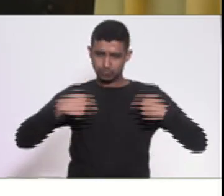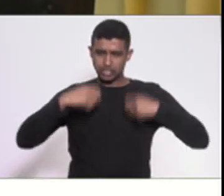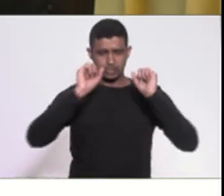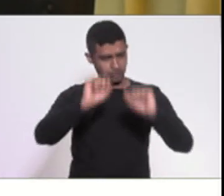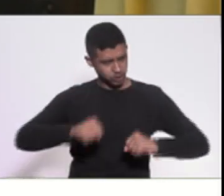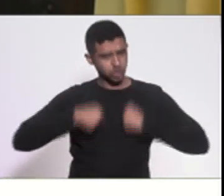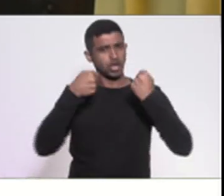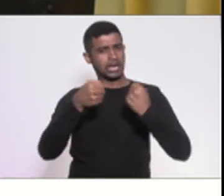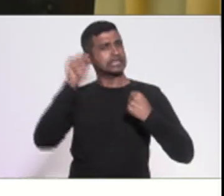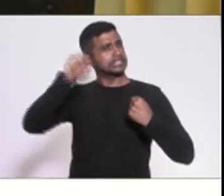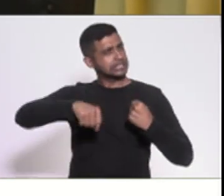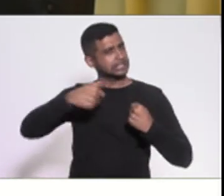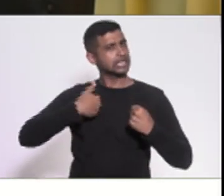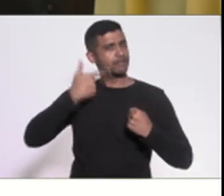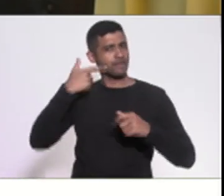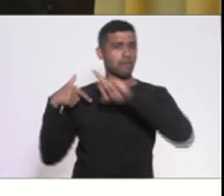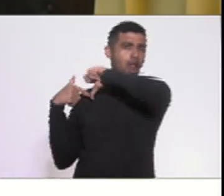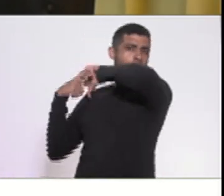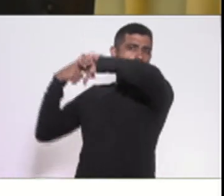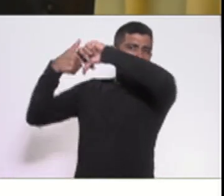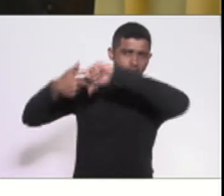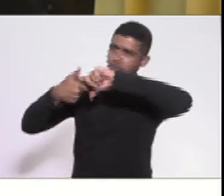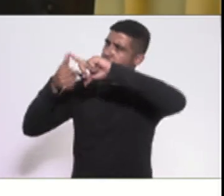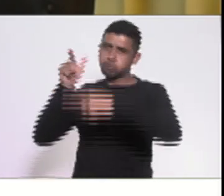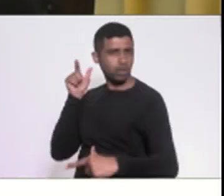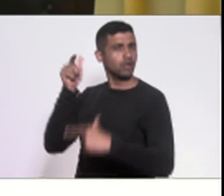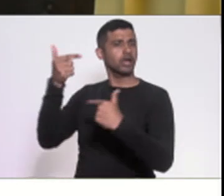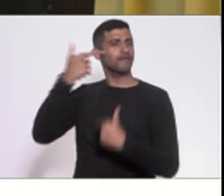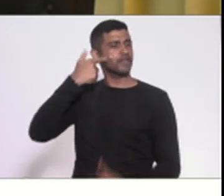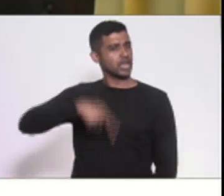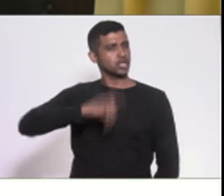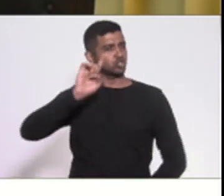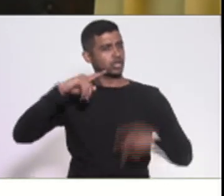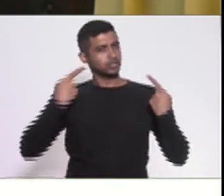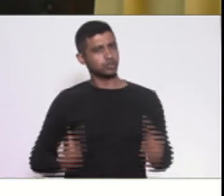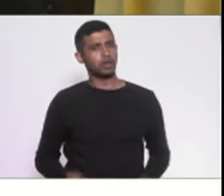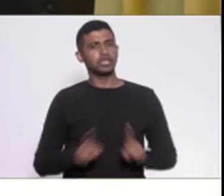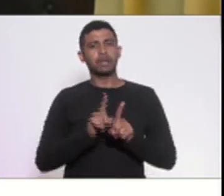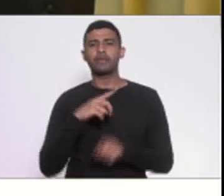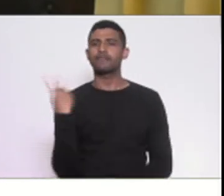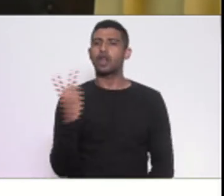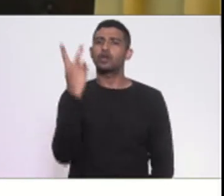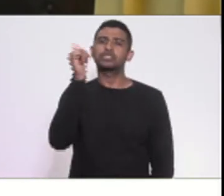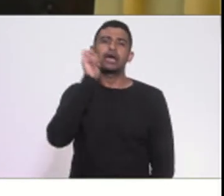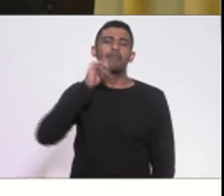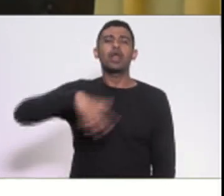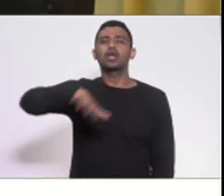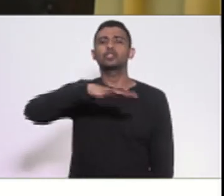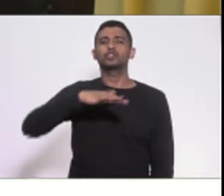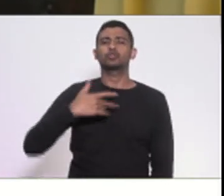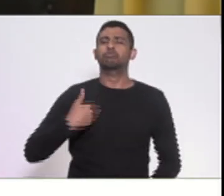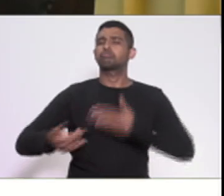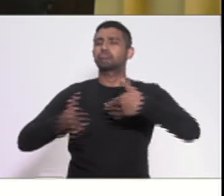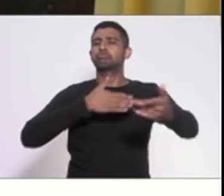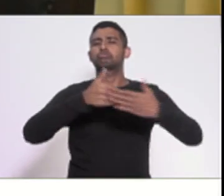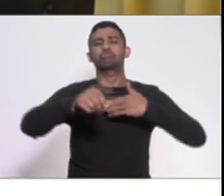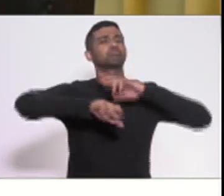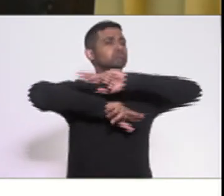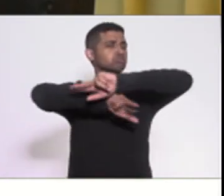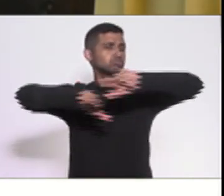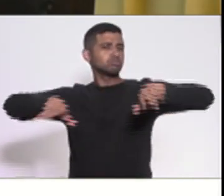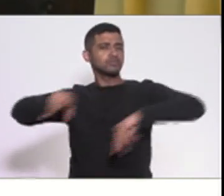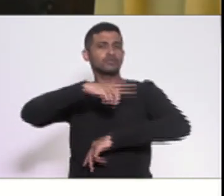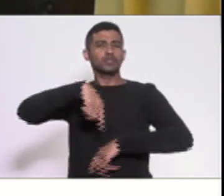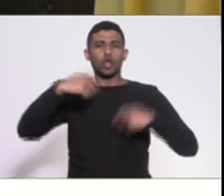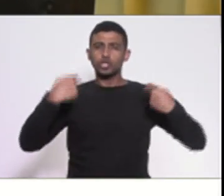um paradigma cultural pautado nos direitos humanos e na valorização das mulheres, em toda a sua diversidade.